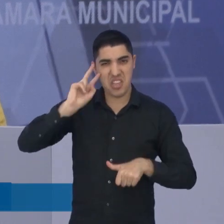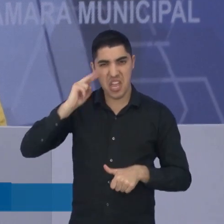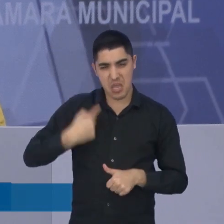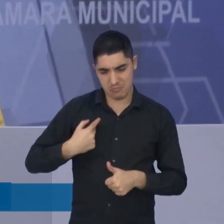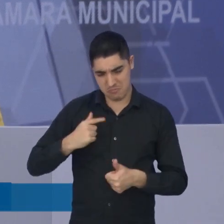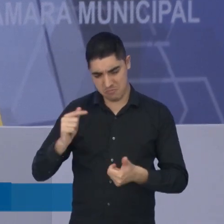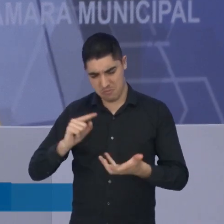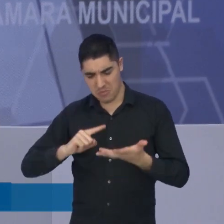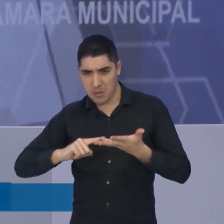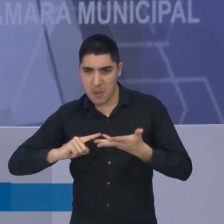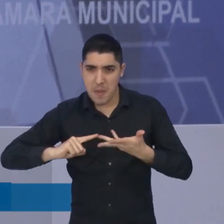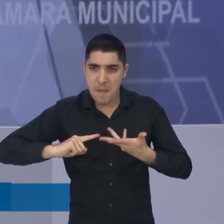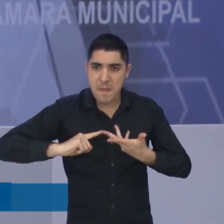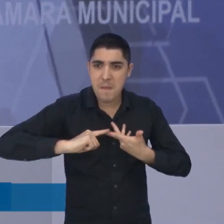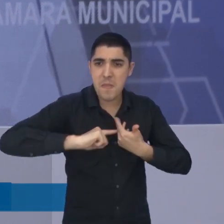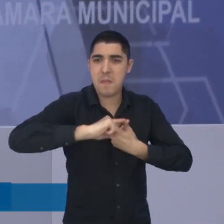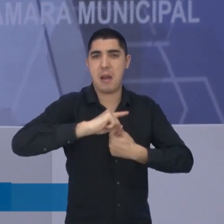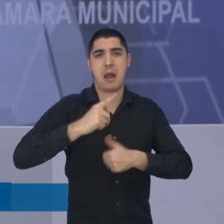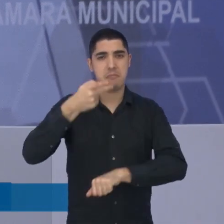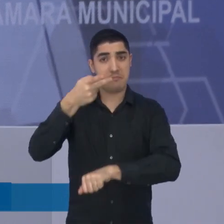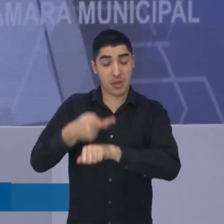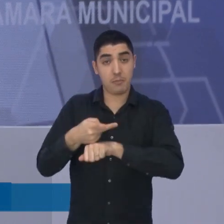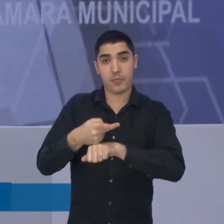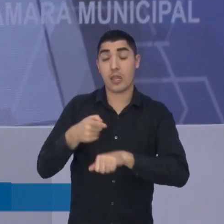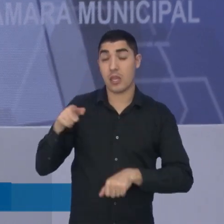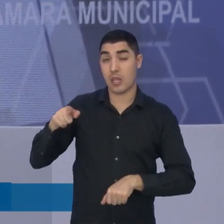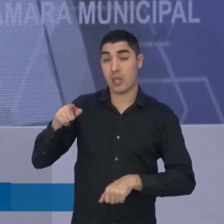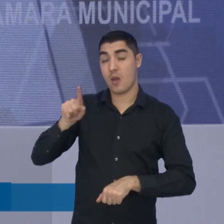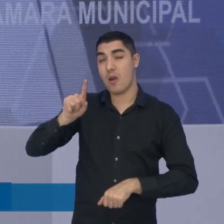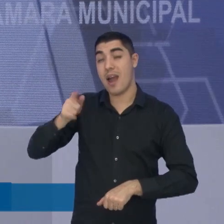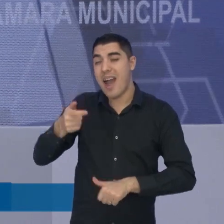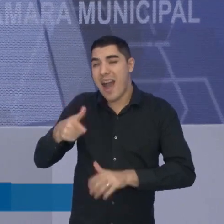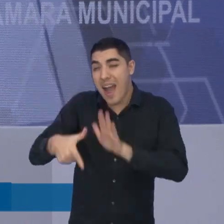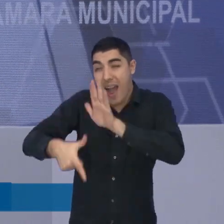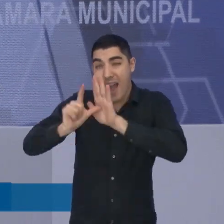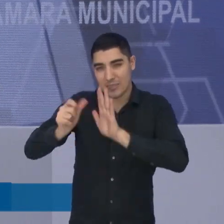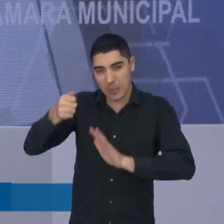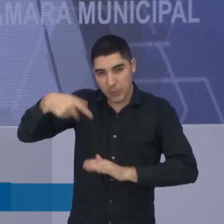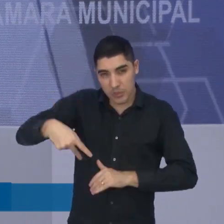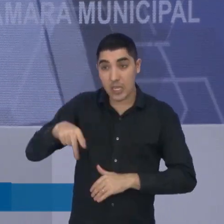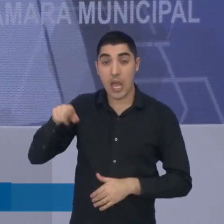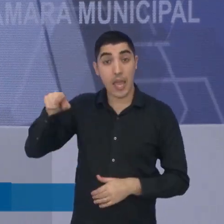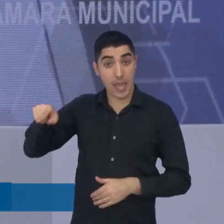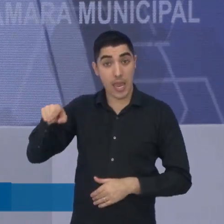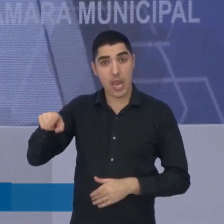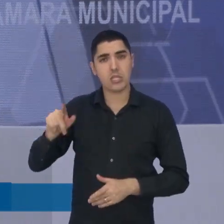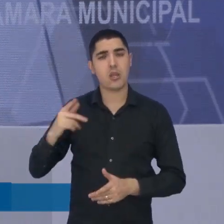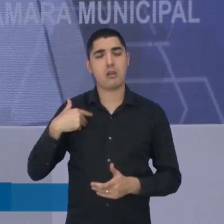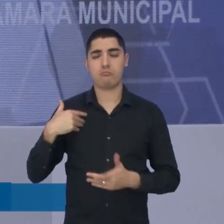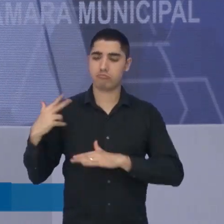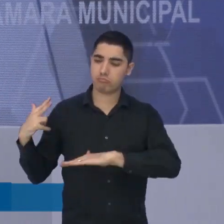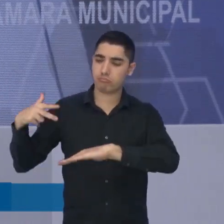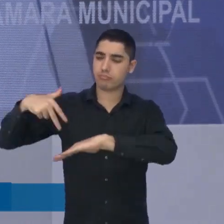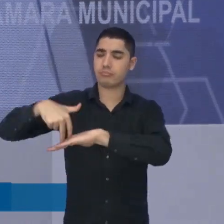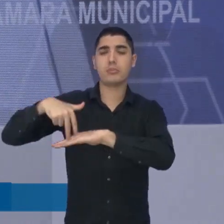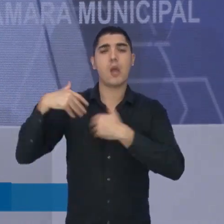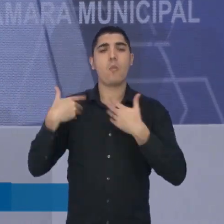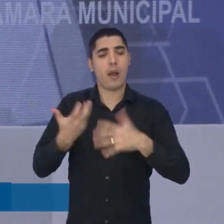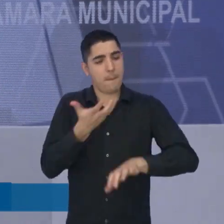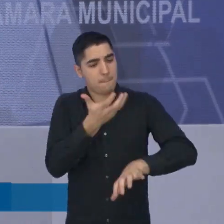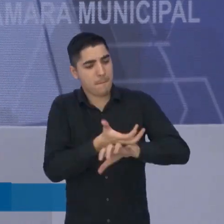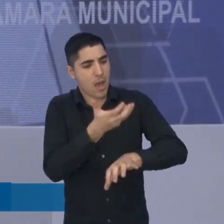no último ano, antes de aposentar-se, ele fez questão de ministrar a disciplina